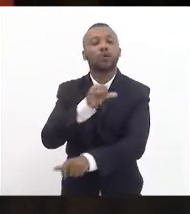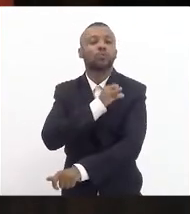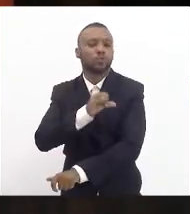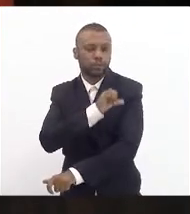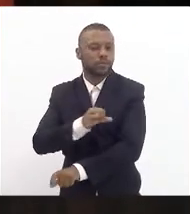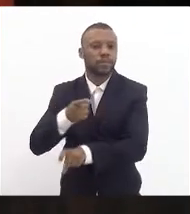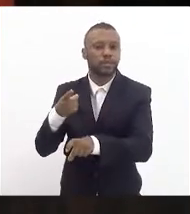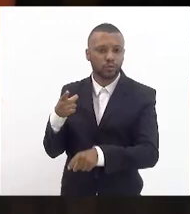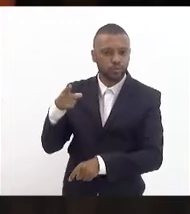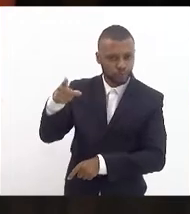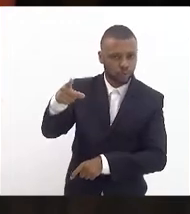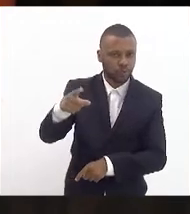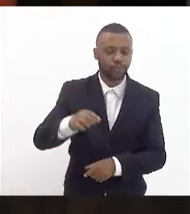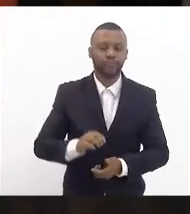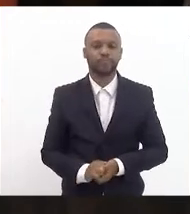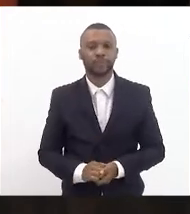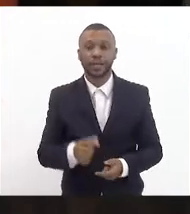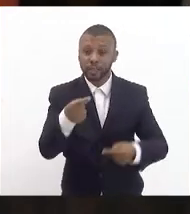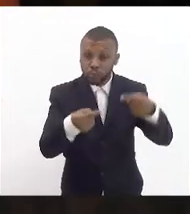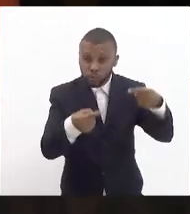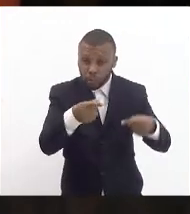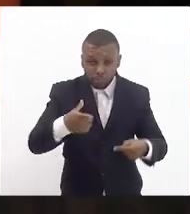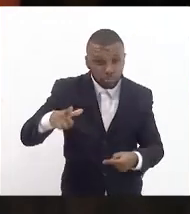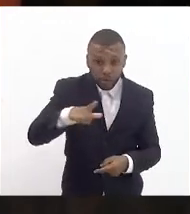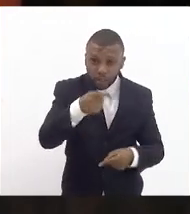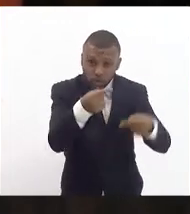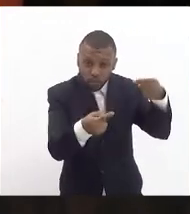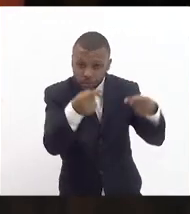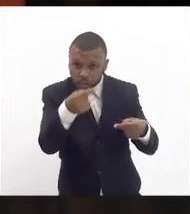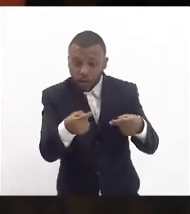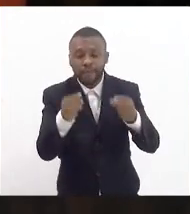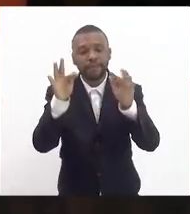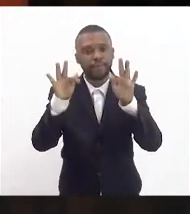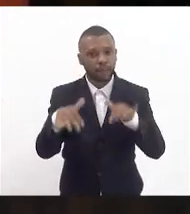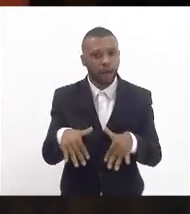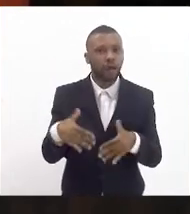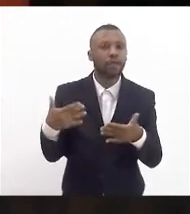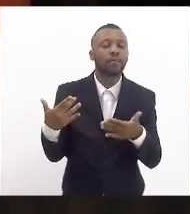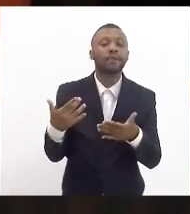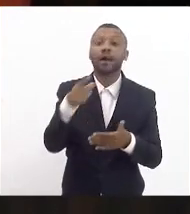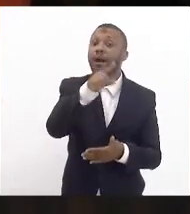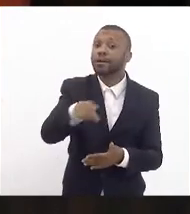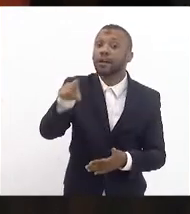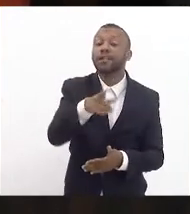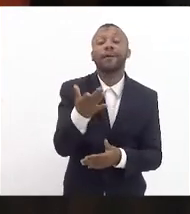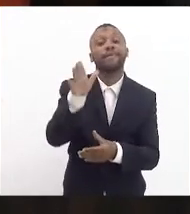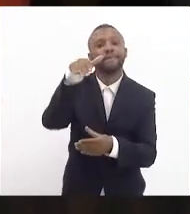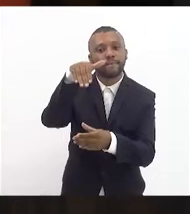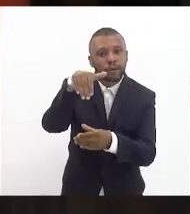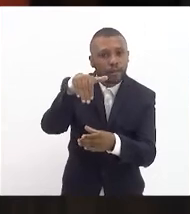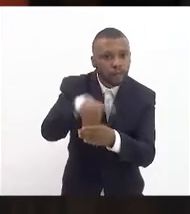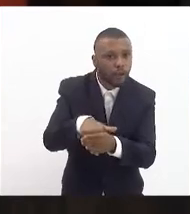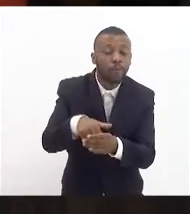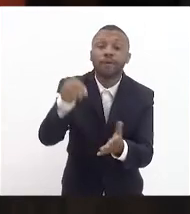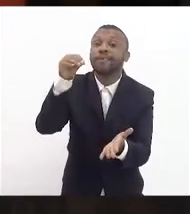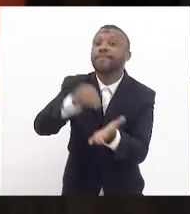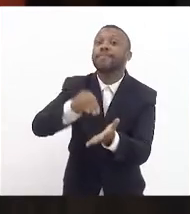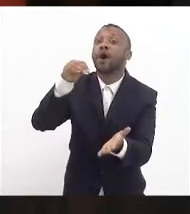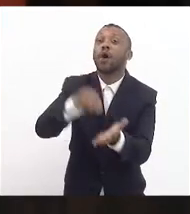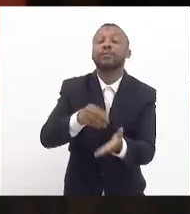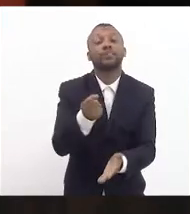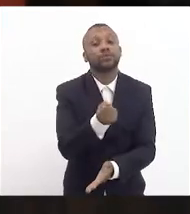discussão, não havendo quem queira discutir, encerrada a discussão, fica adiada a votação por falta de quórum.